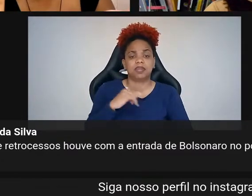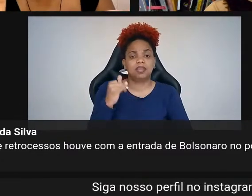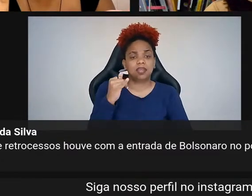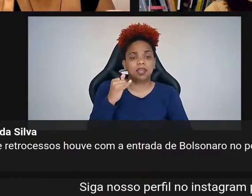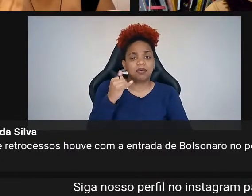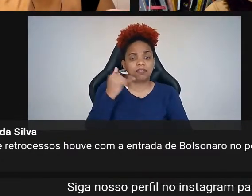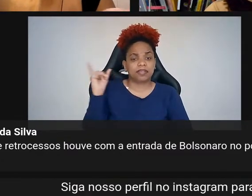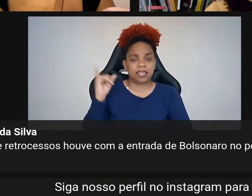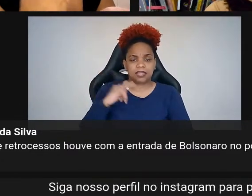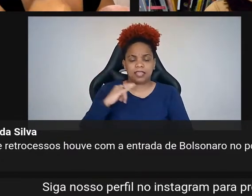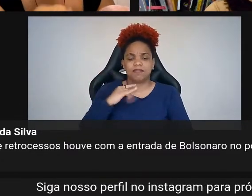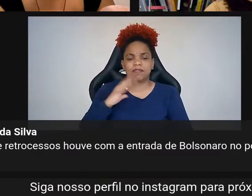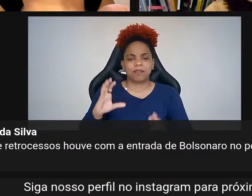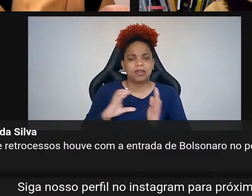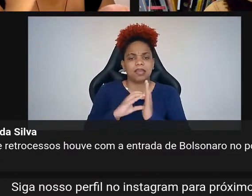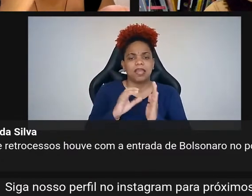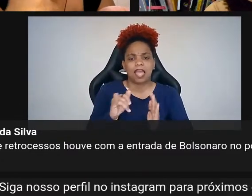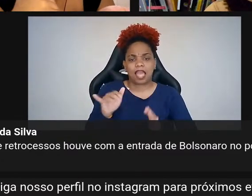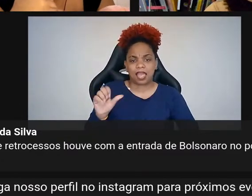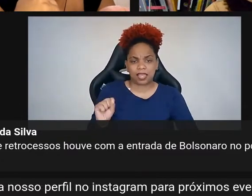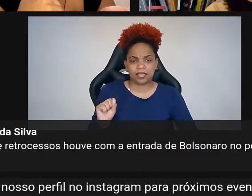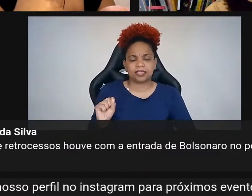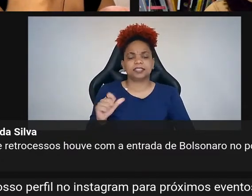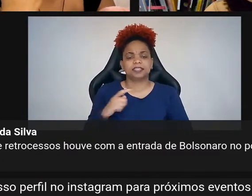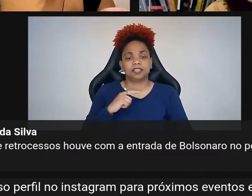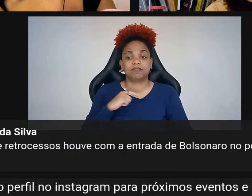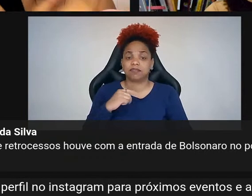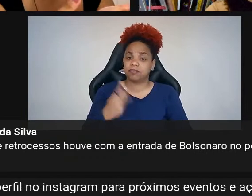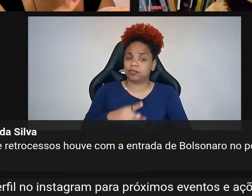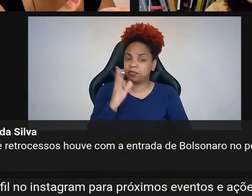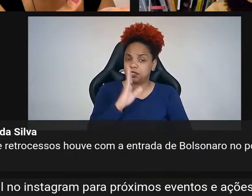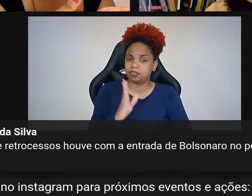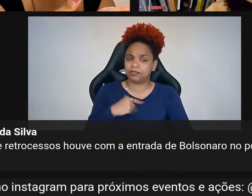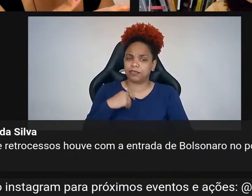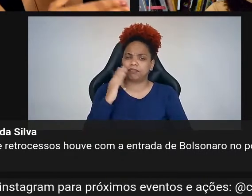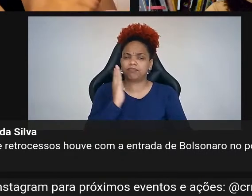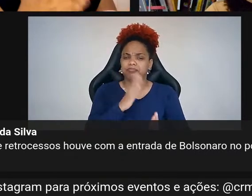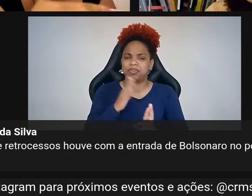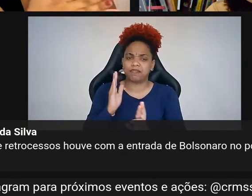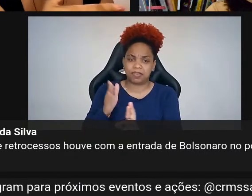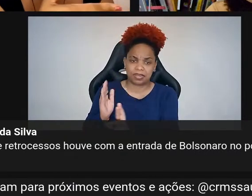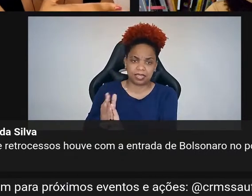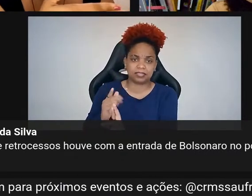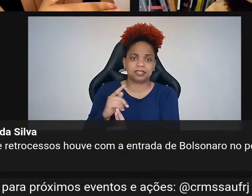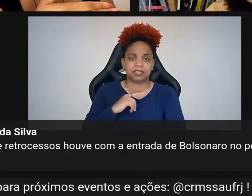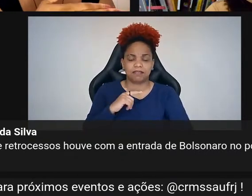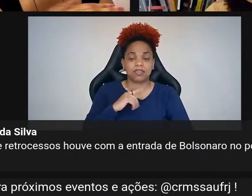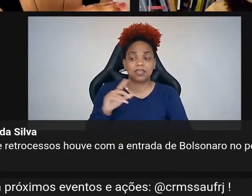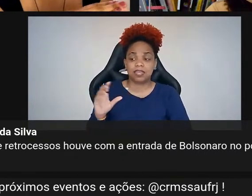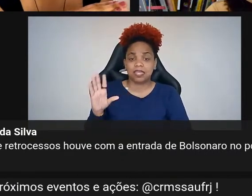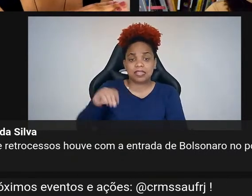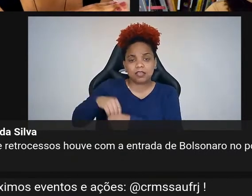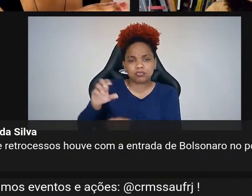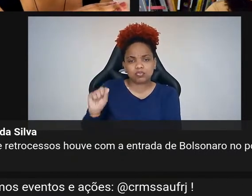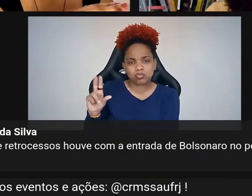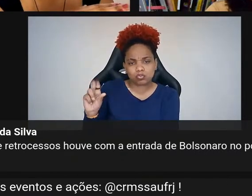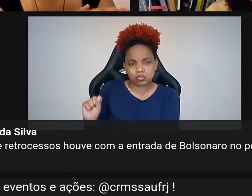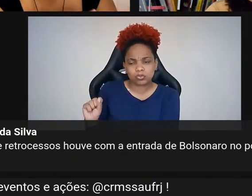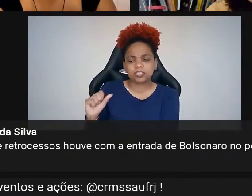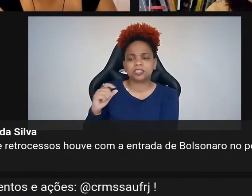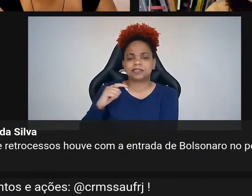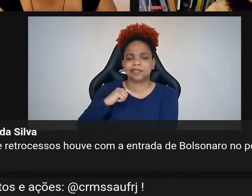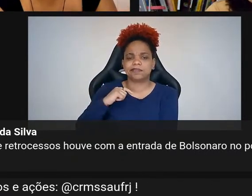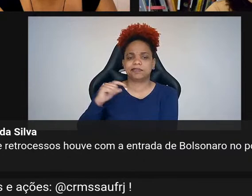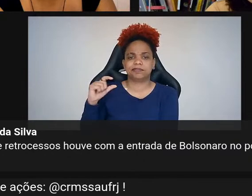e AIDS, que o Brasil sempre foi referência, começou a sucatear essas políticas dentro do SUS. Então, hoje, a gente já tem